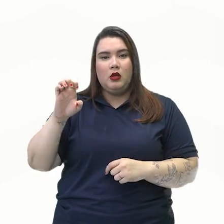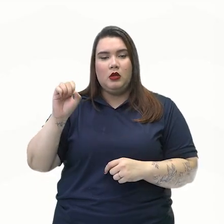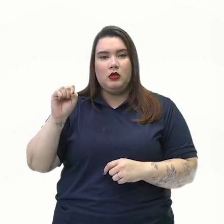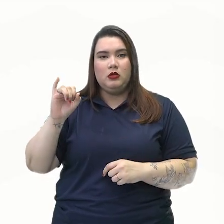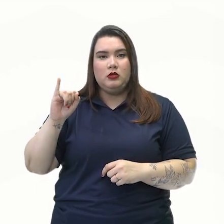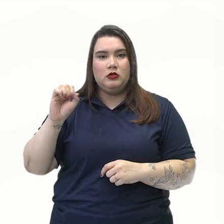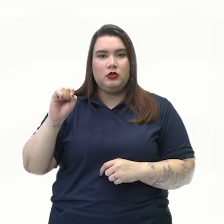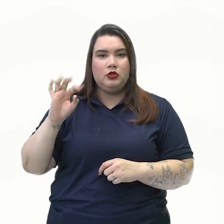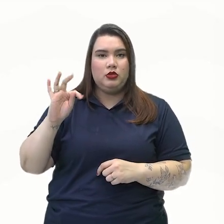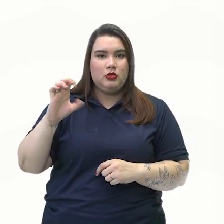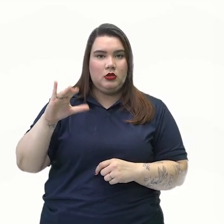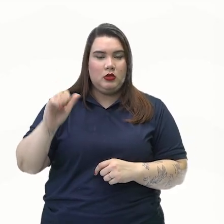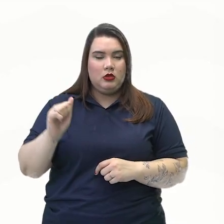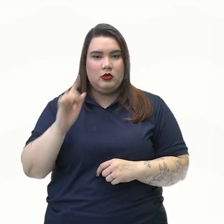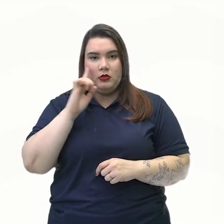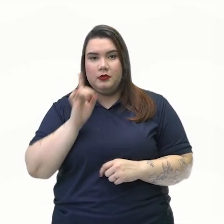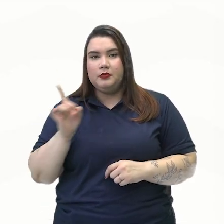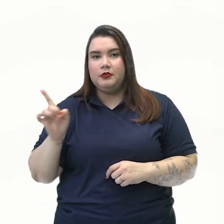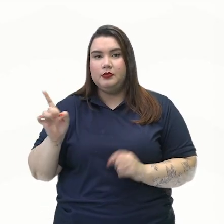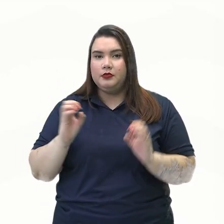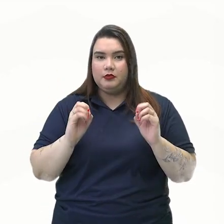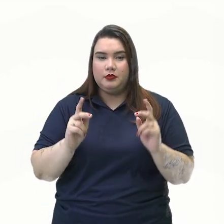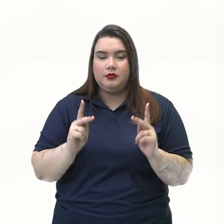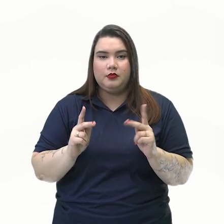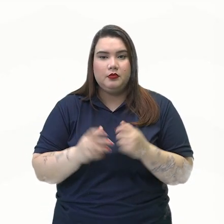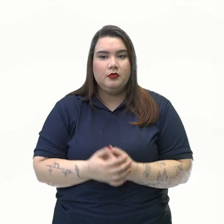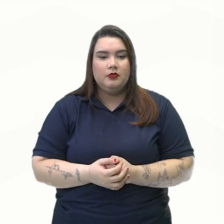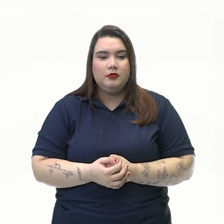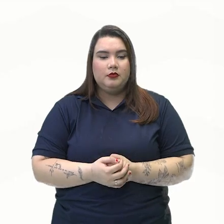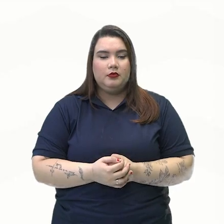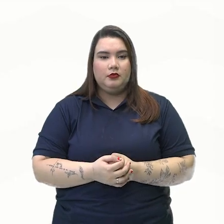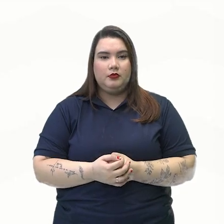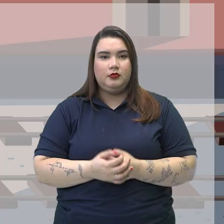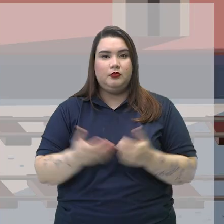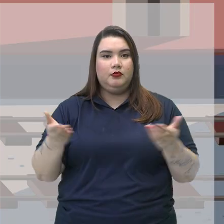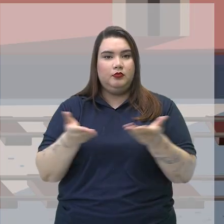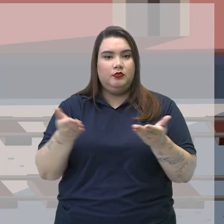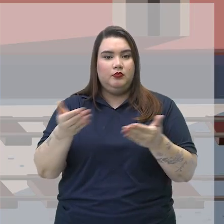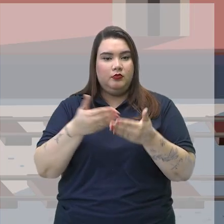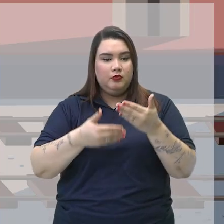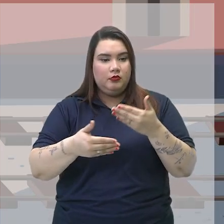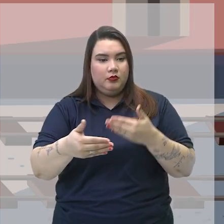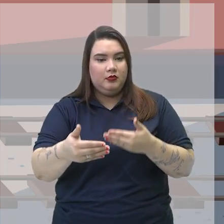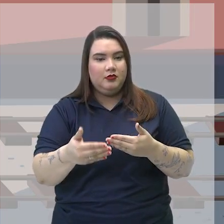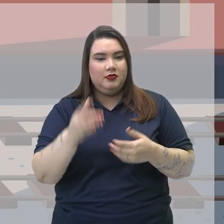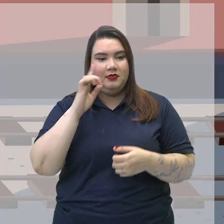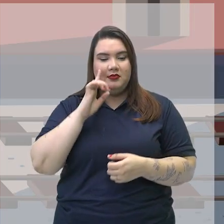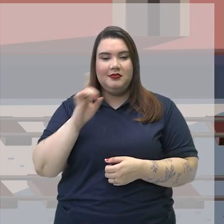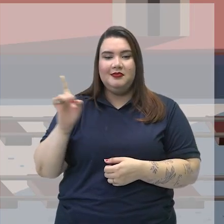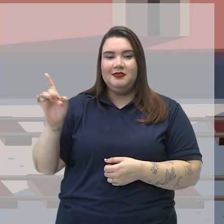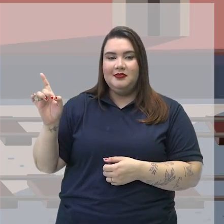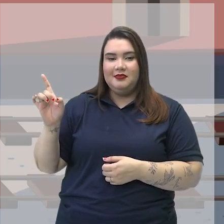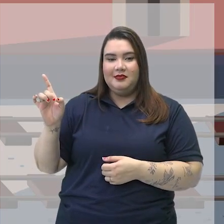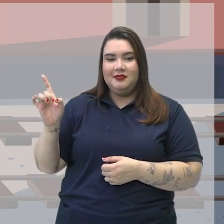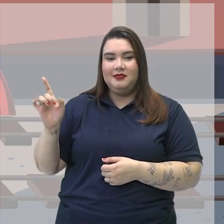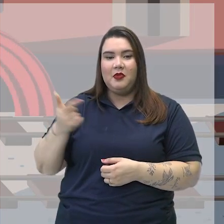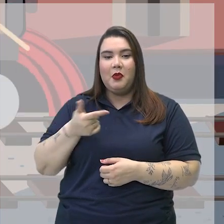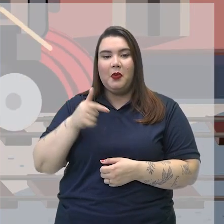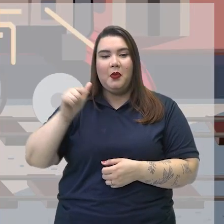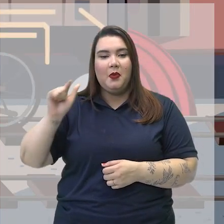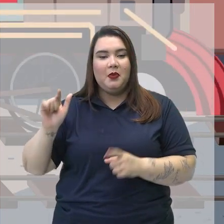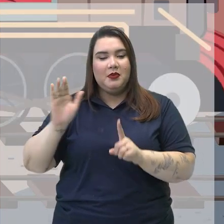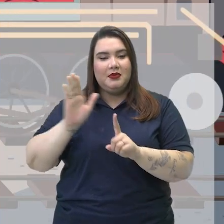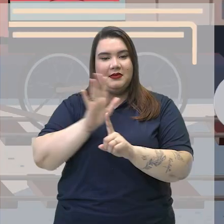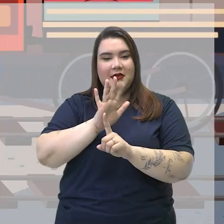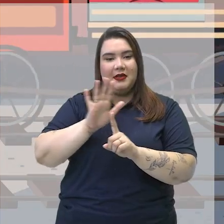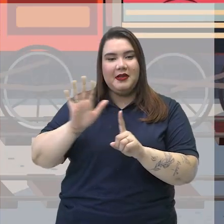equivalente. Muito bem, pessoal. Vamos dar continuidade agora? Olha só, eu estou agora em outro cenário